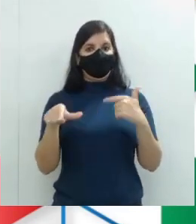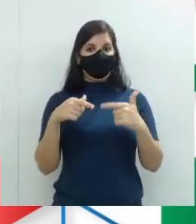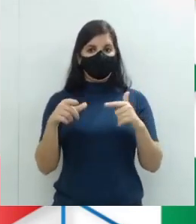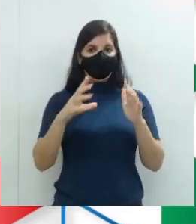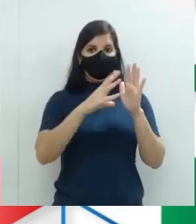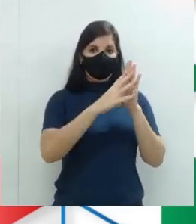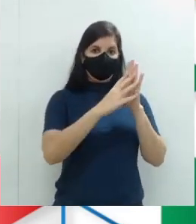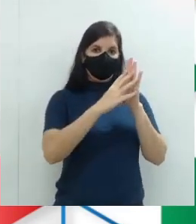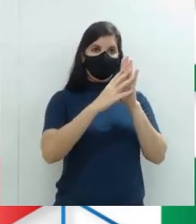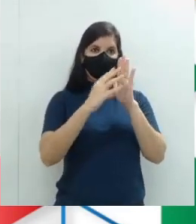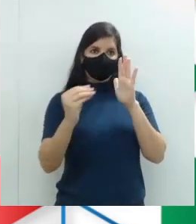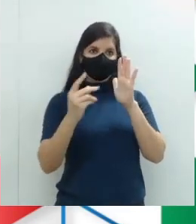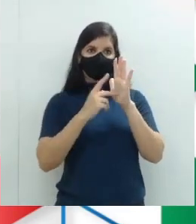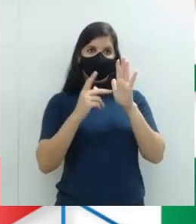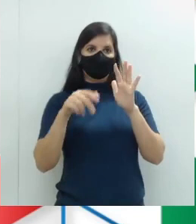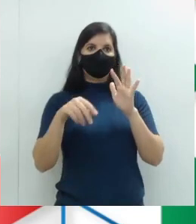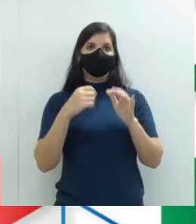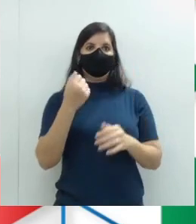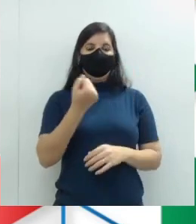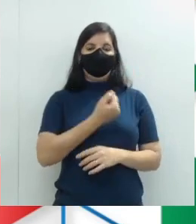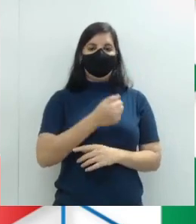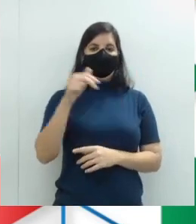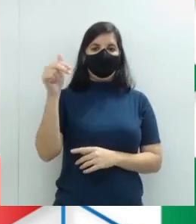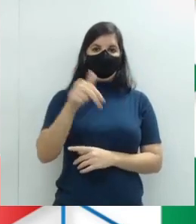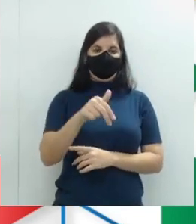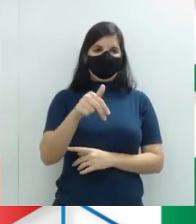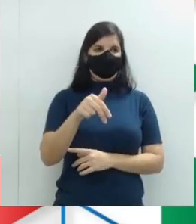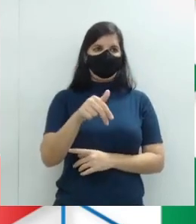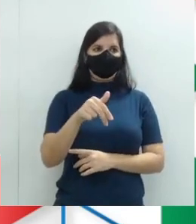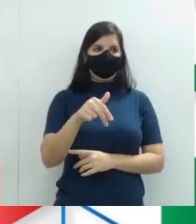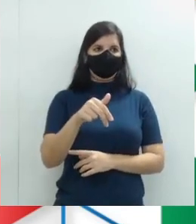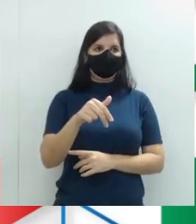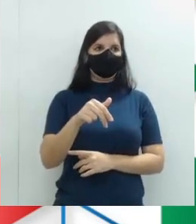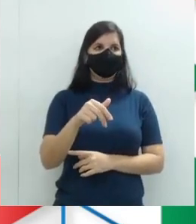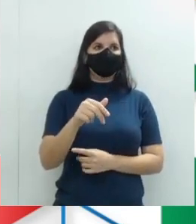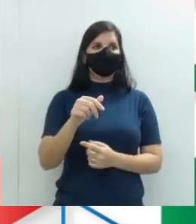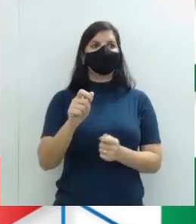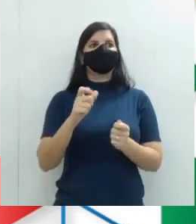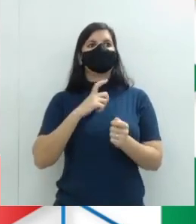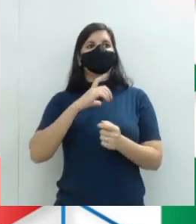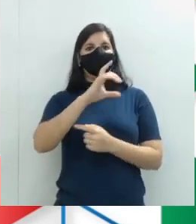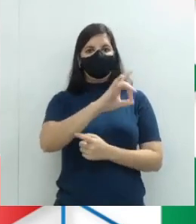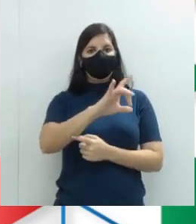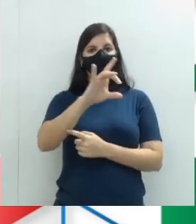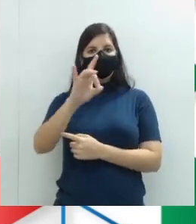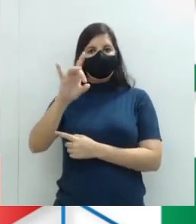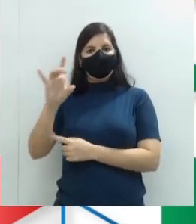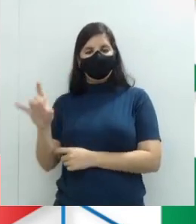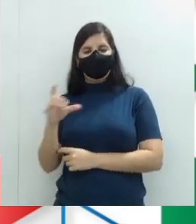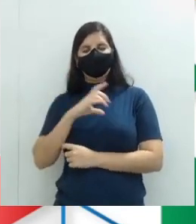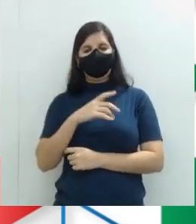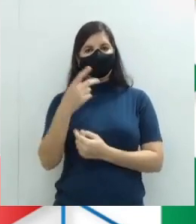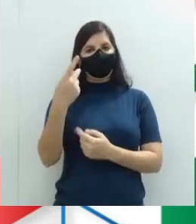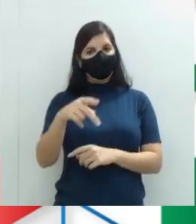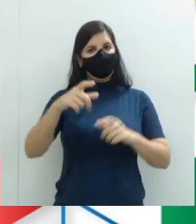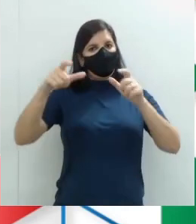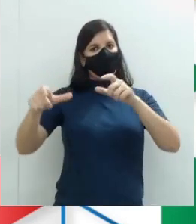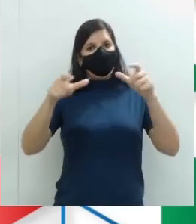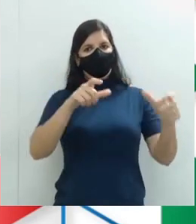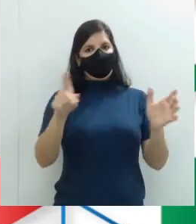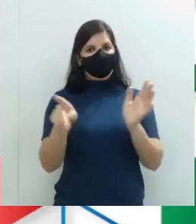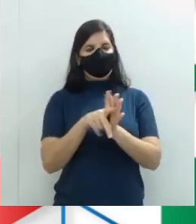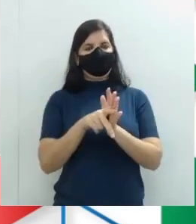fórmula em função de n. Vamos lá para a atividade? Expressando cada termo em função da sua